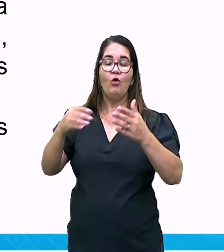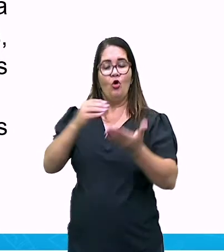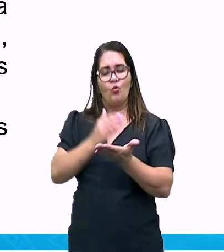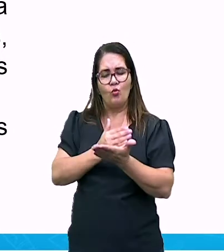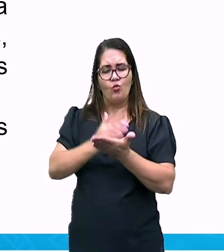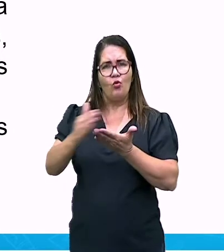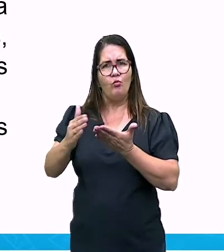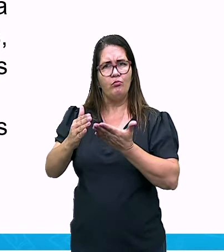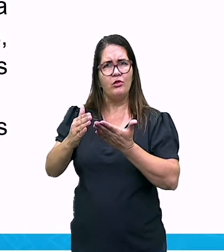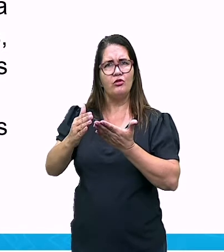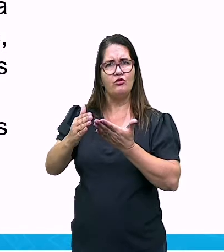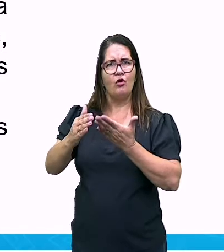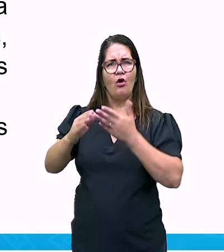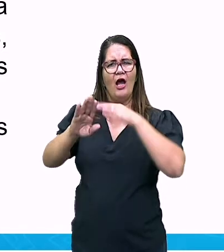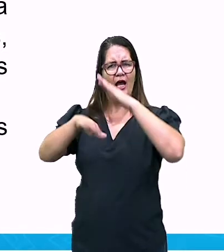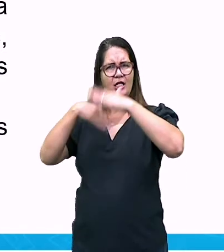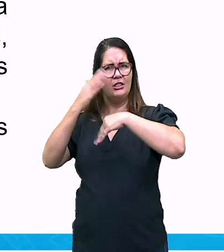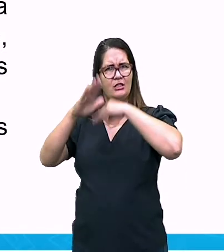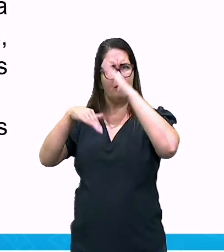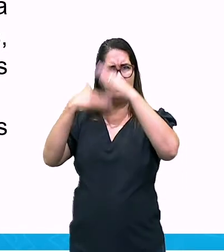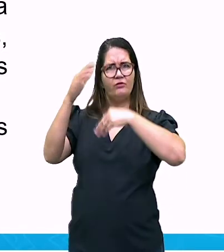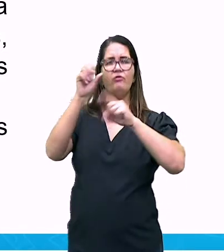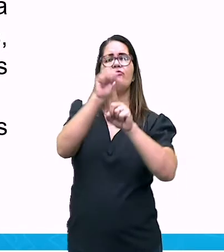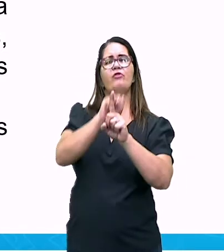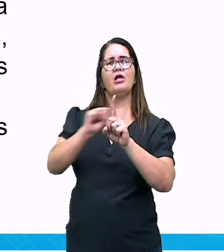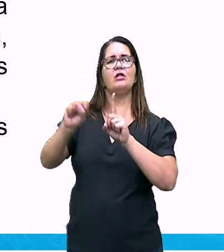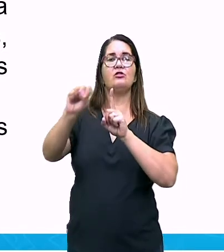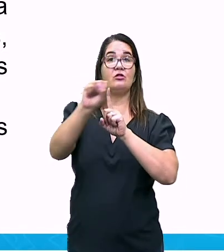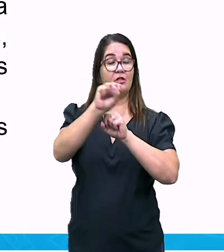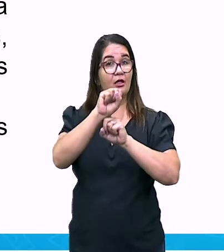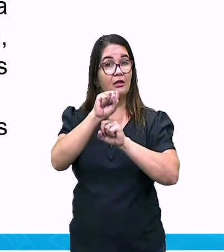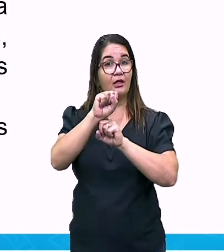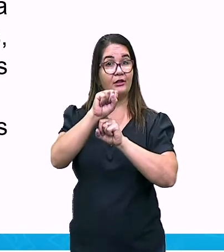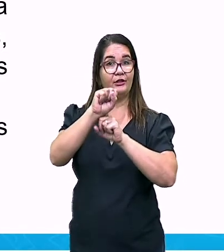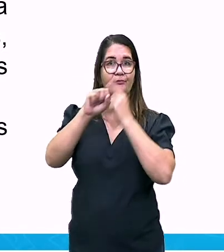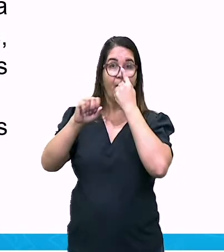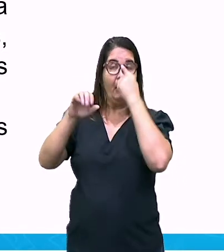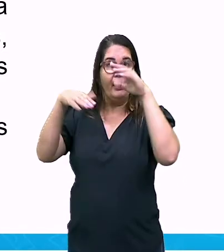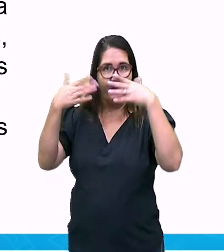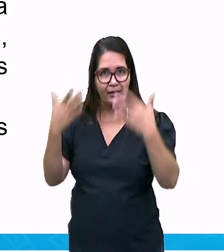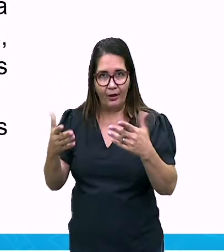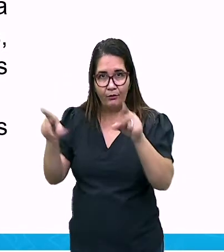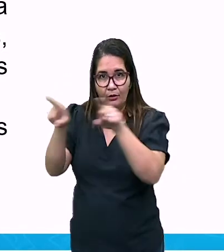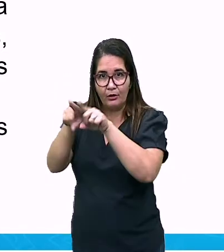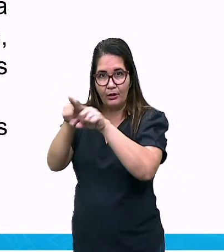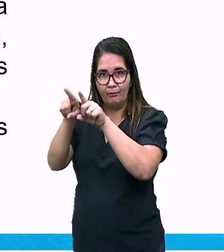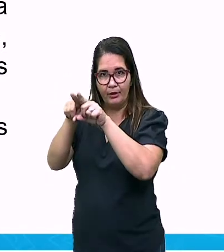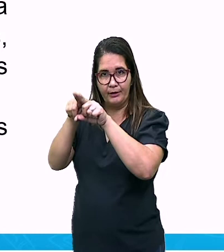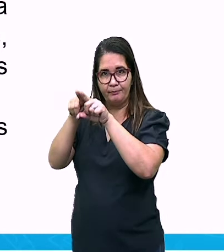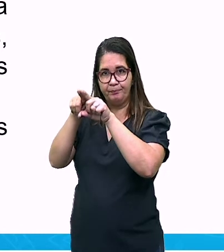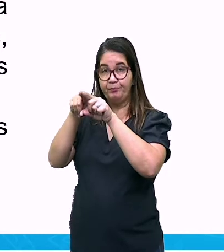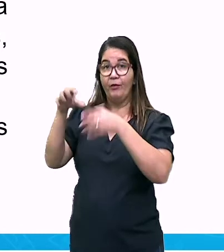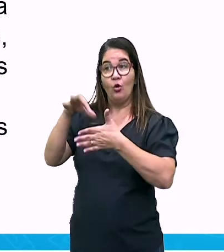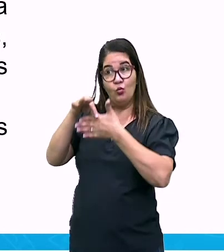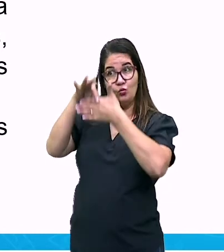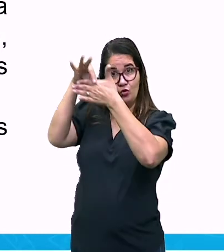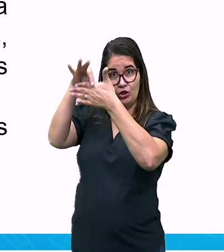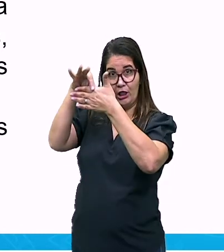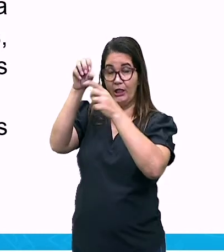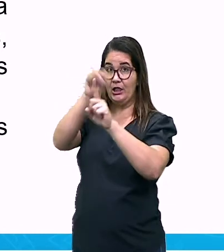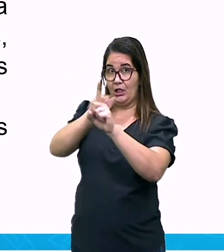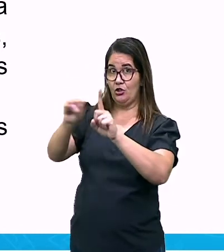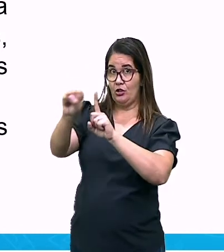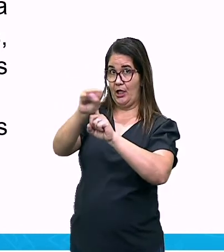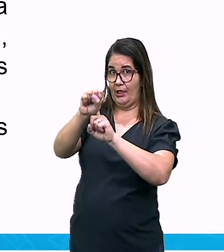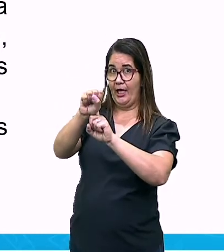e do tamanho de suas famílias, eles se tornaram reis que cuidavam de tudo aquilo que era coletivo de acordo